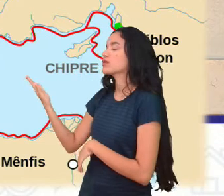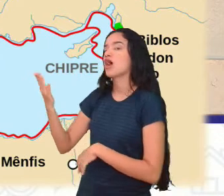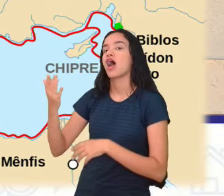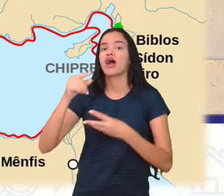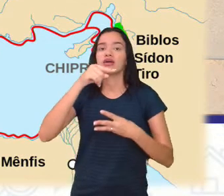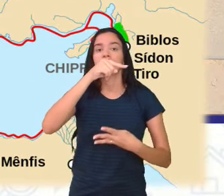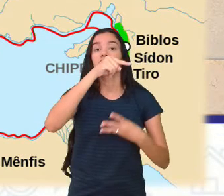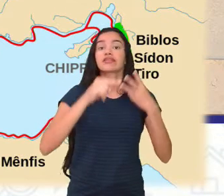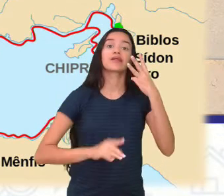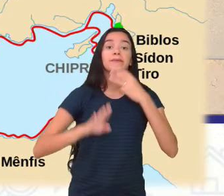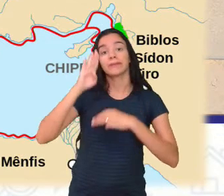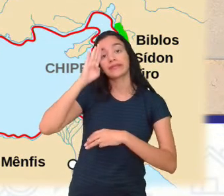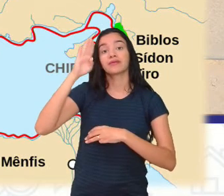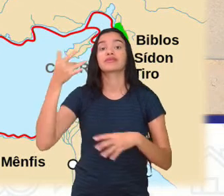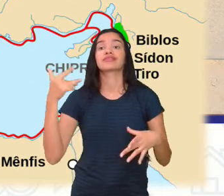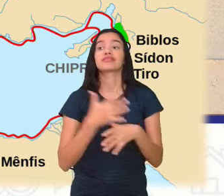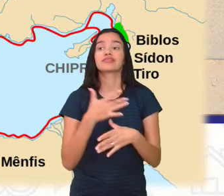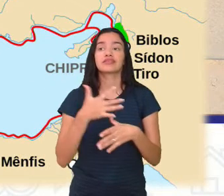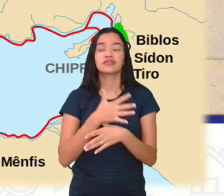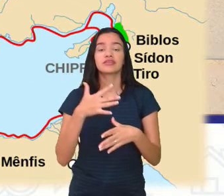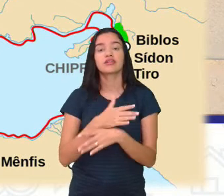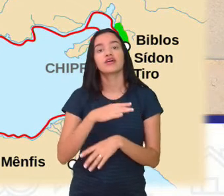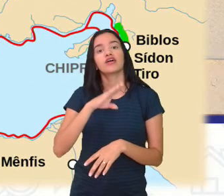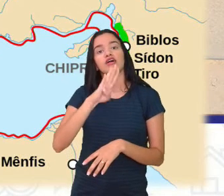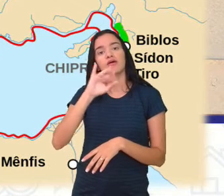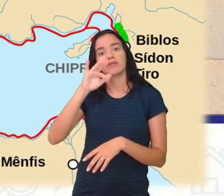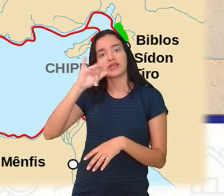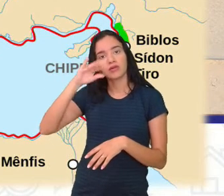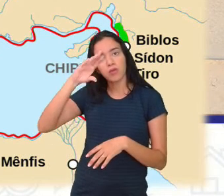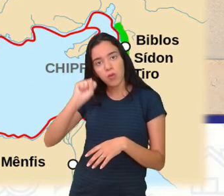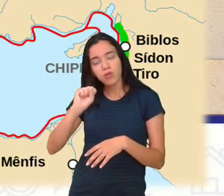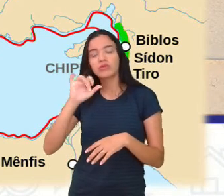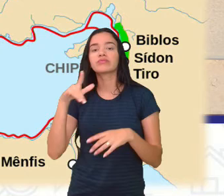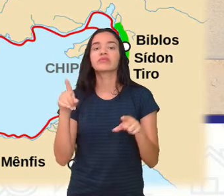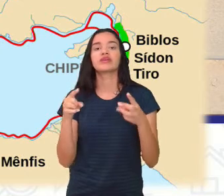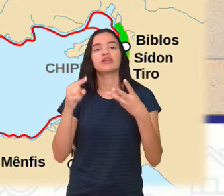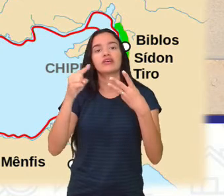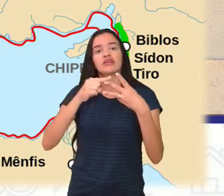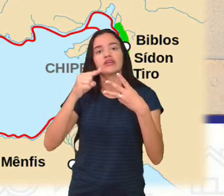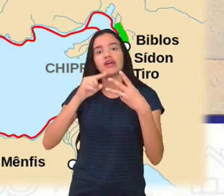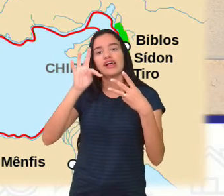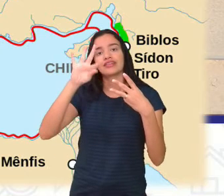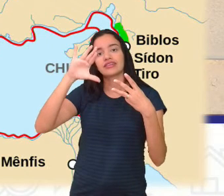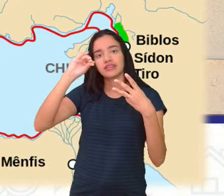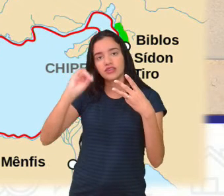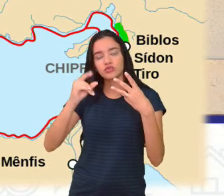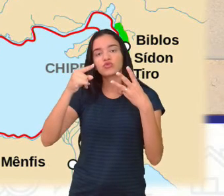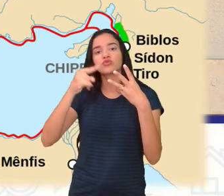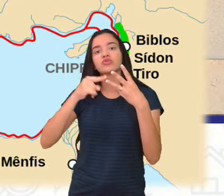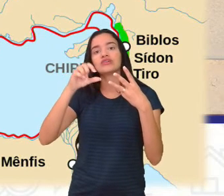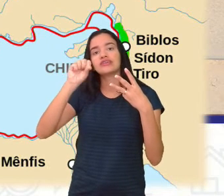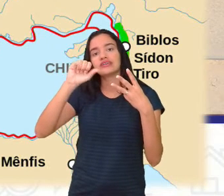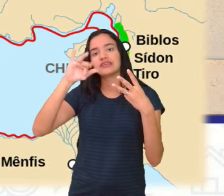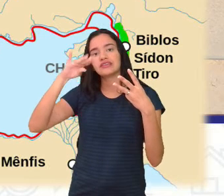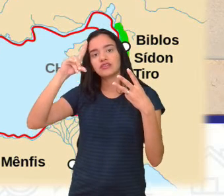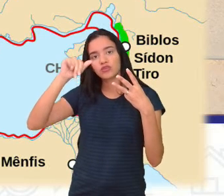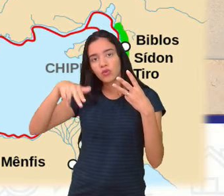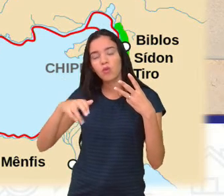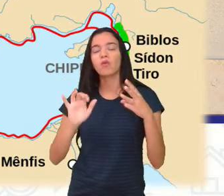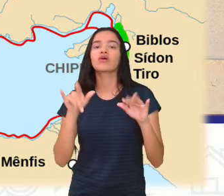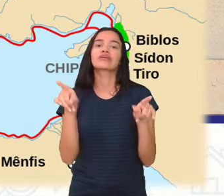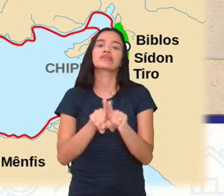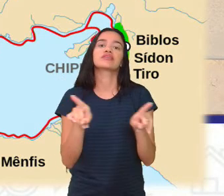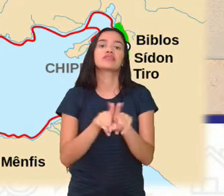três principais cidades, né? Biblos, Sidom, Tiro, aqui a região do Chipre, que eu falei, Creta, né, que pertencia ao território